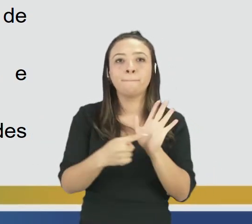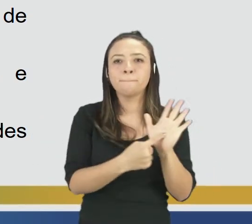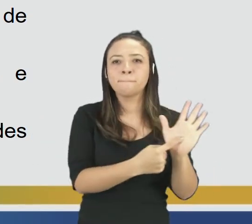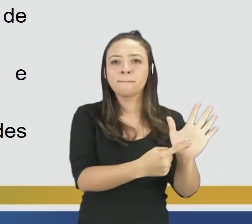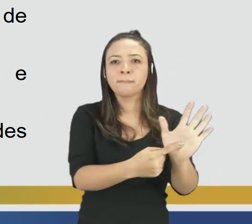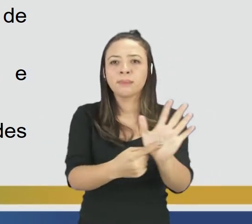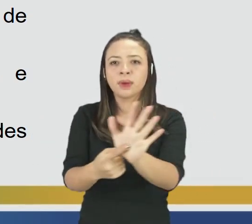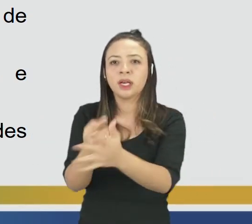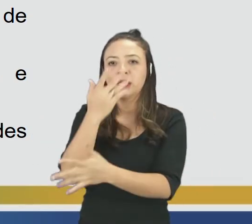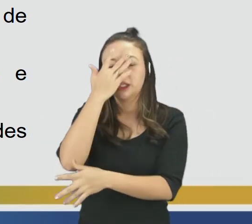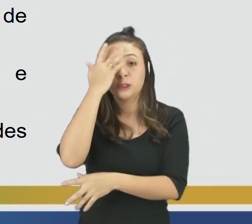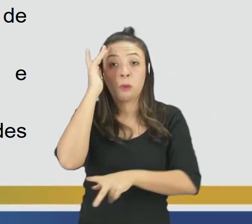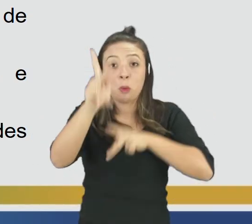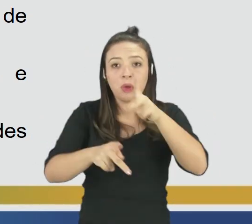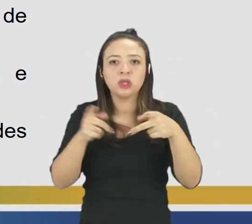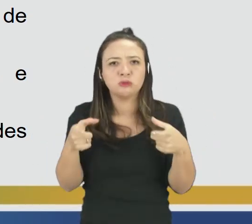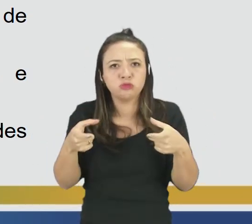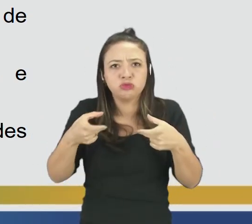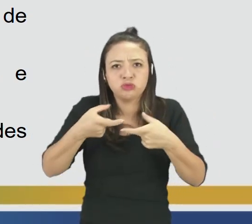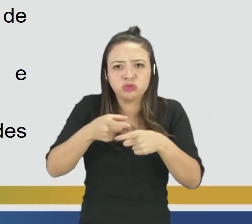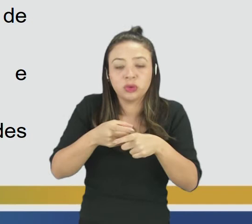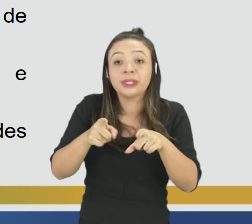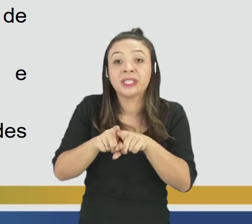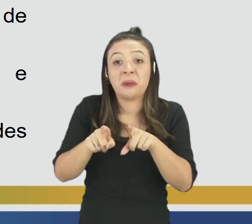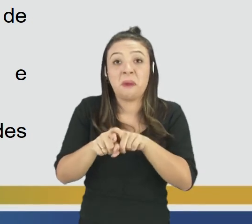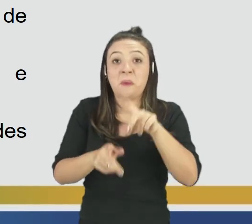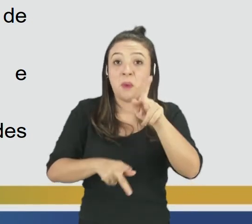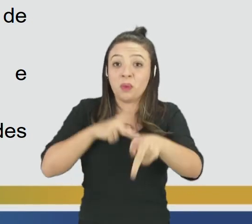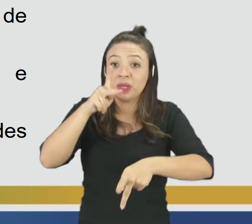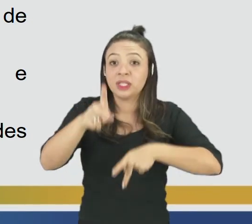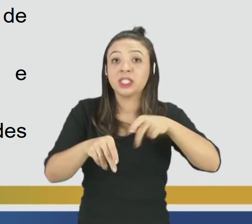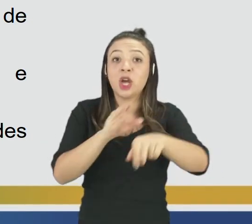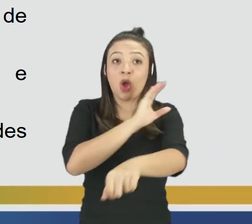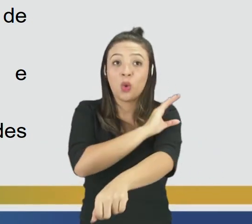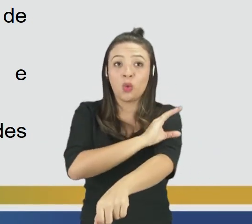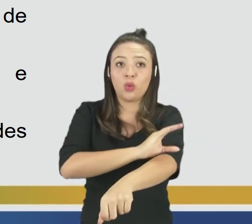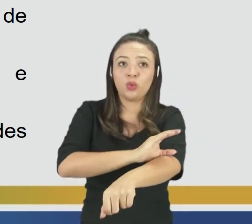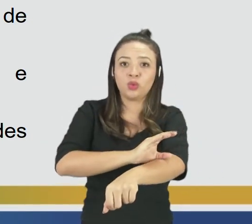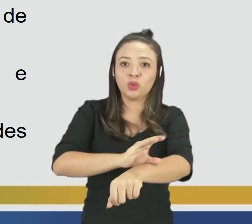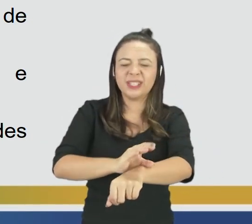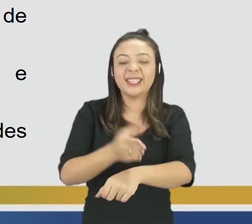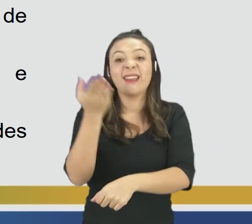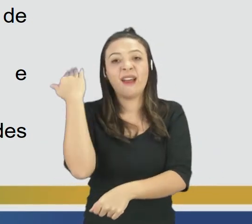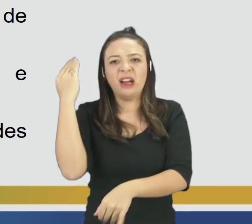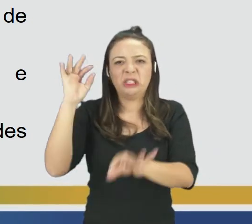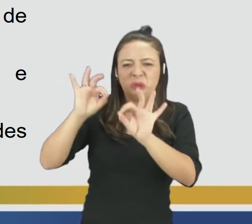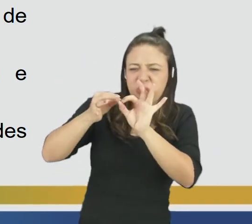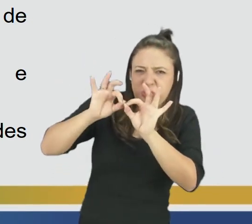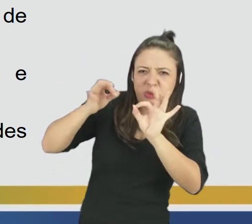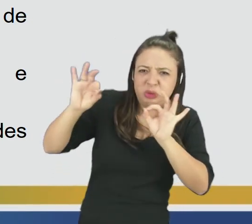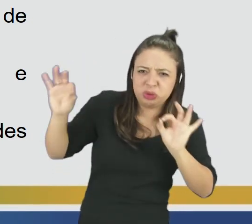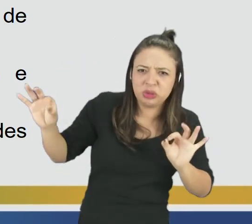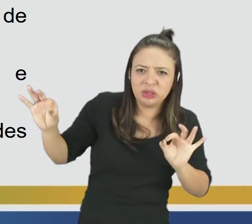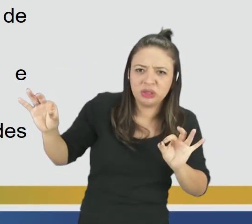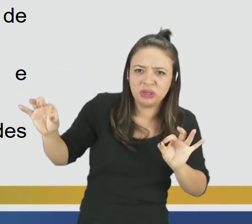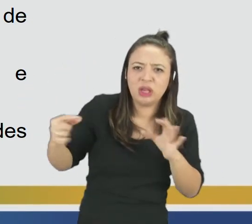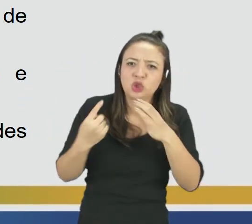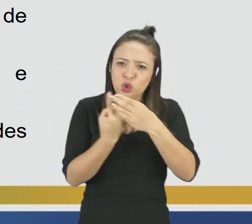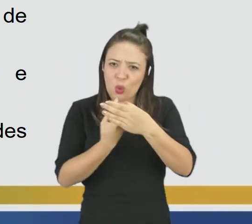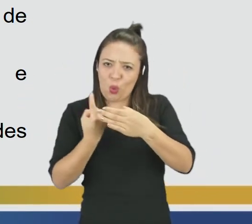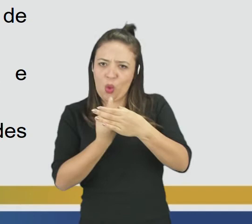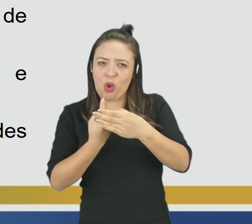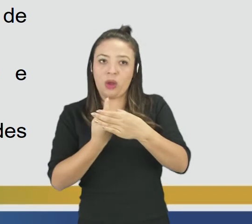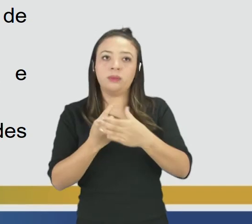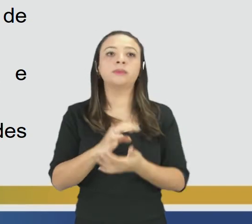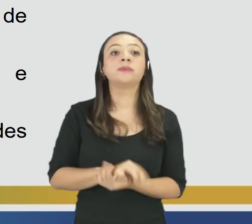às minorias a povos e culturas de Recantos isolados do mundo letra de